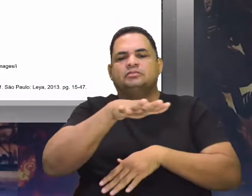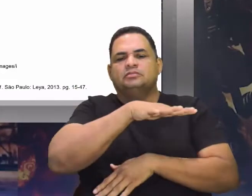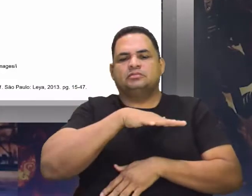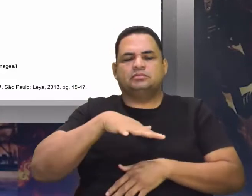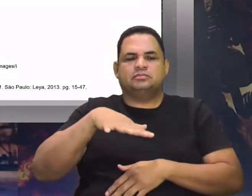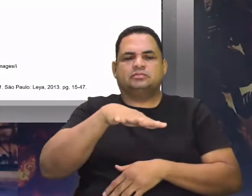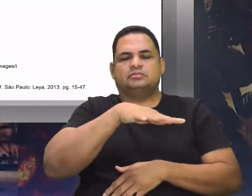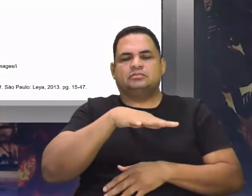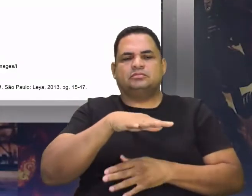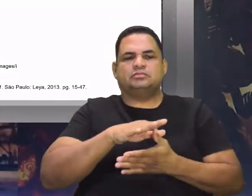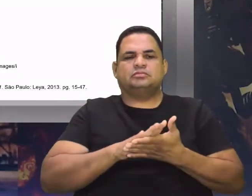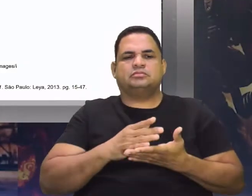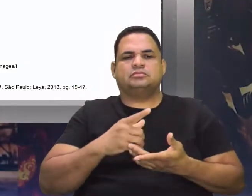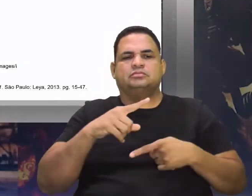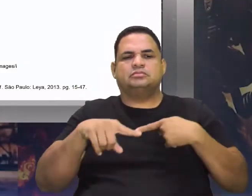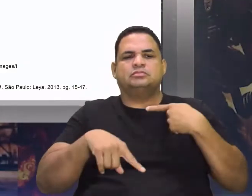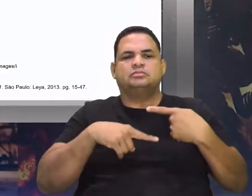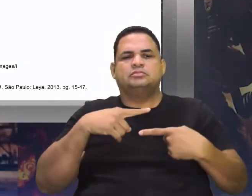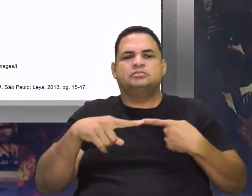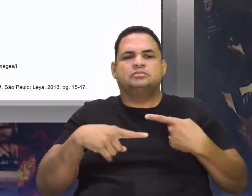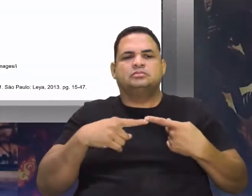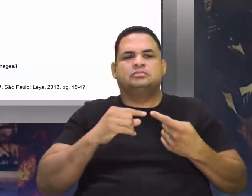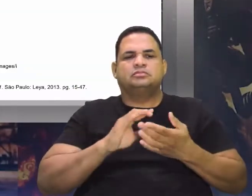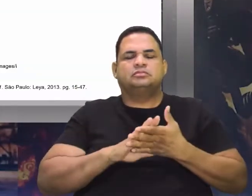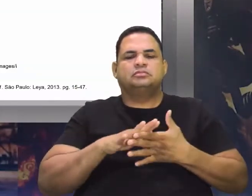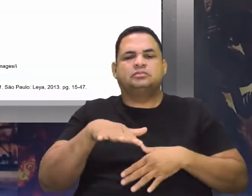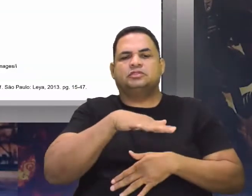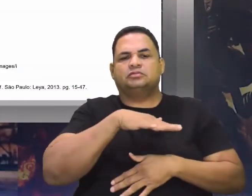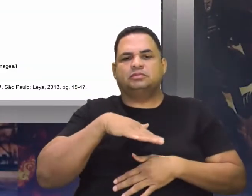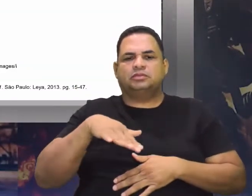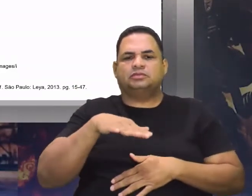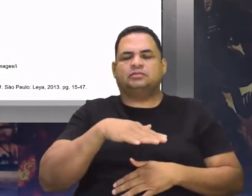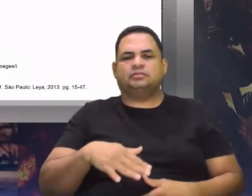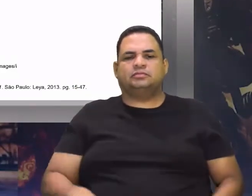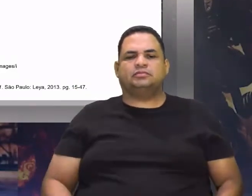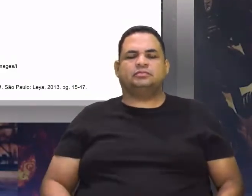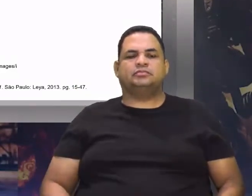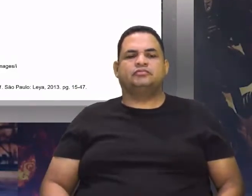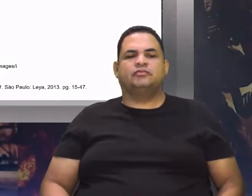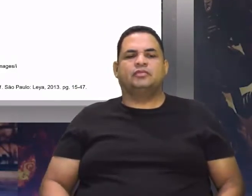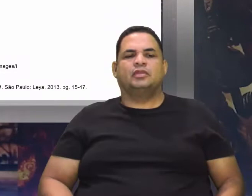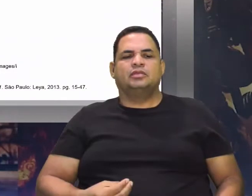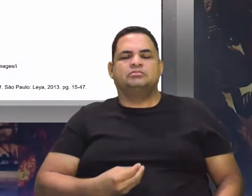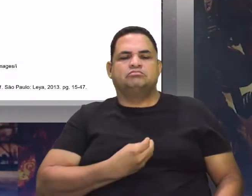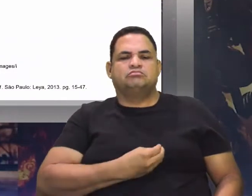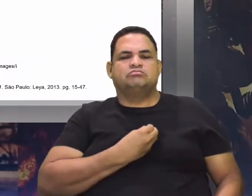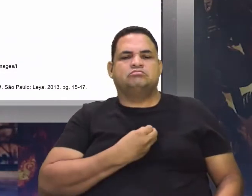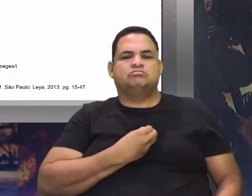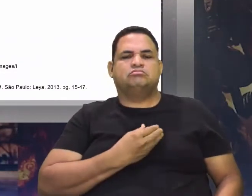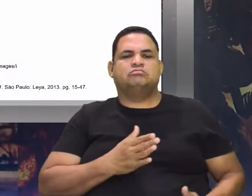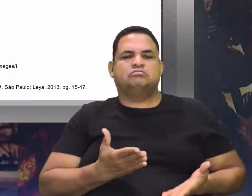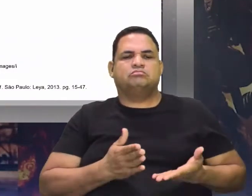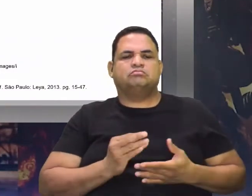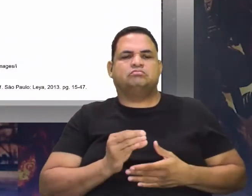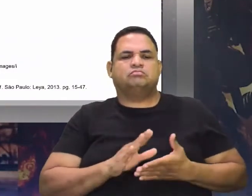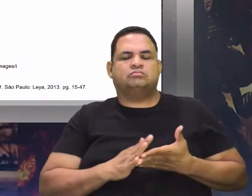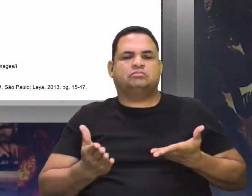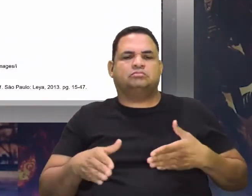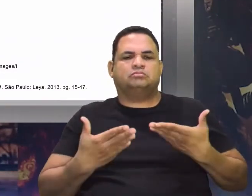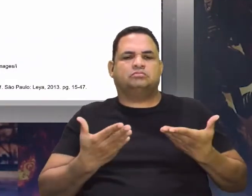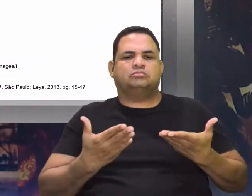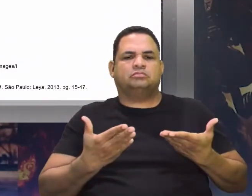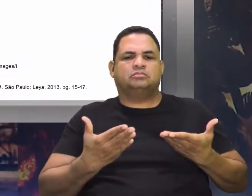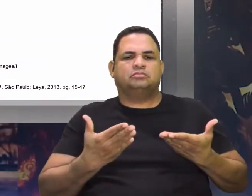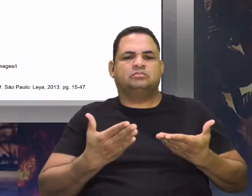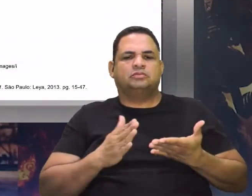do ser humano e depois a domesticação do espaço. A vida sedentária é no momento